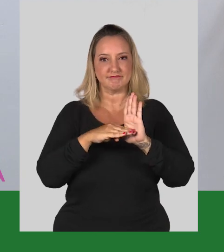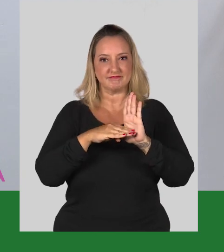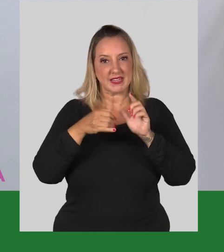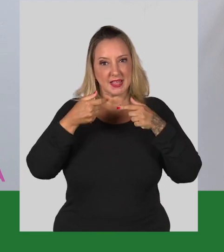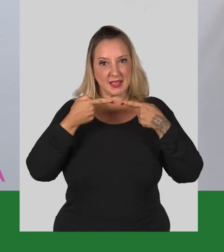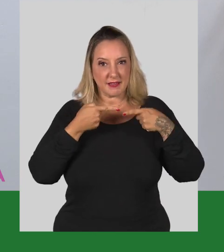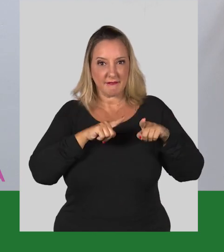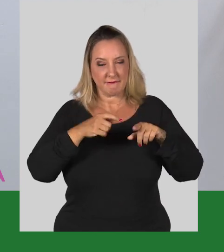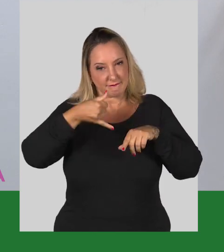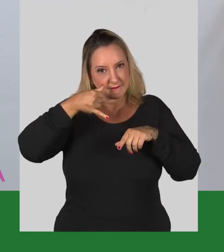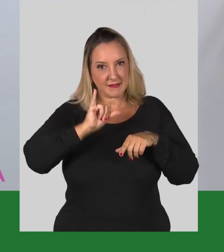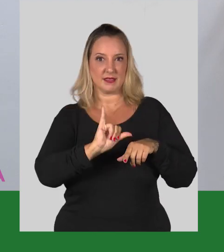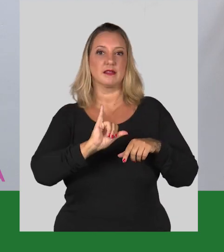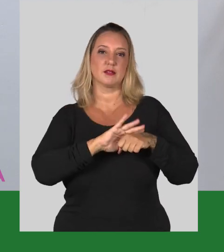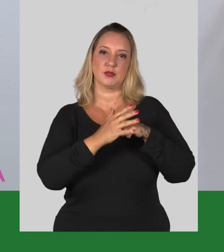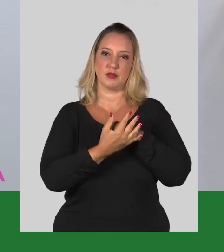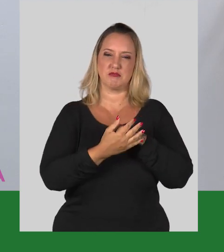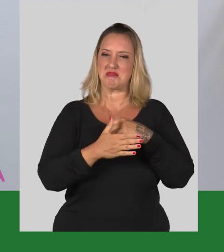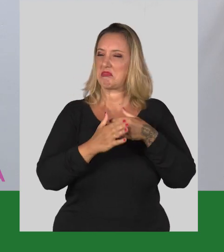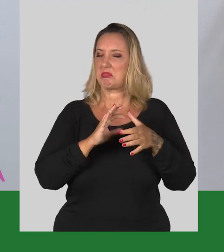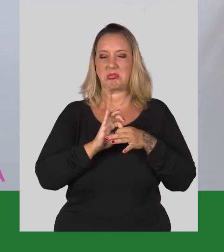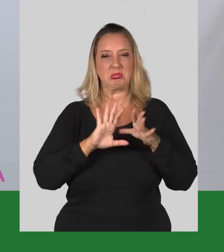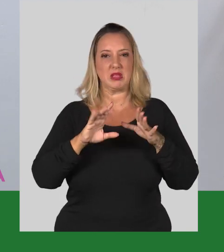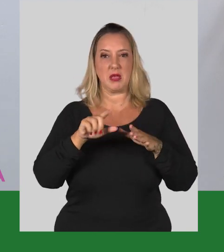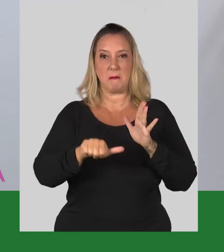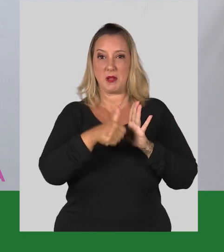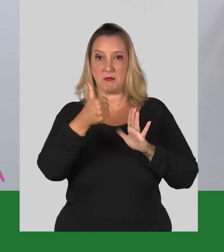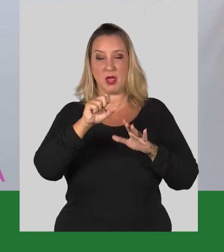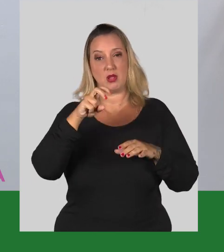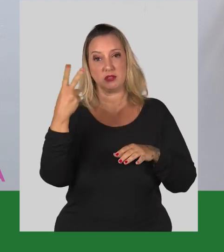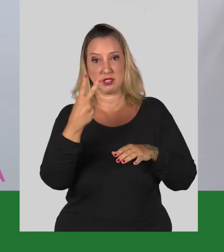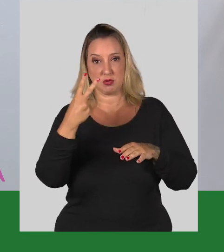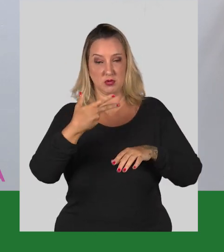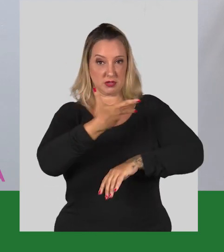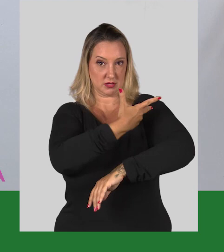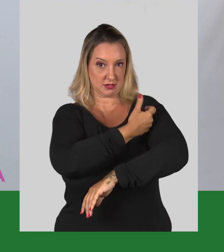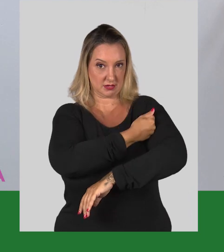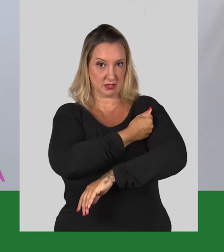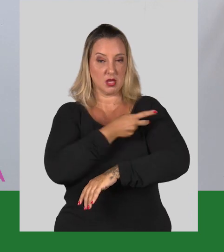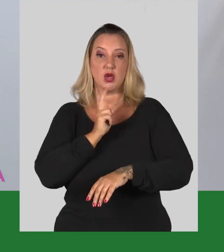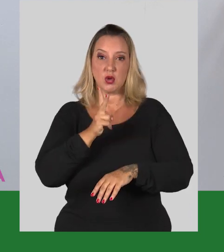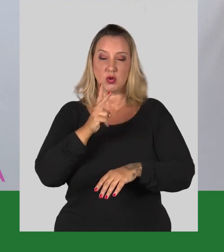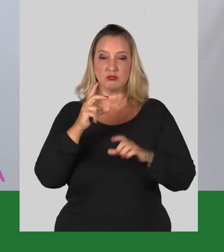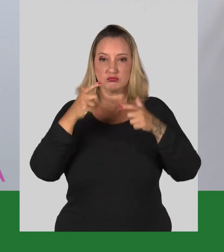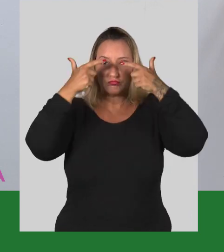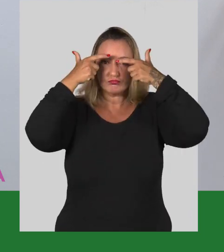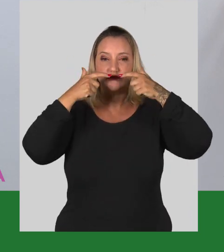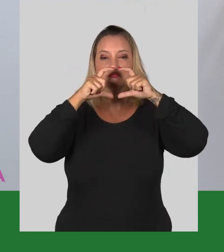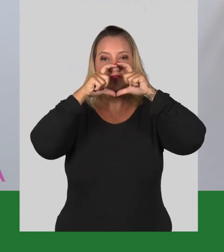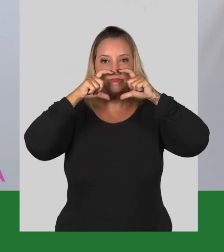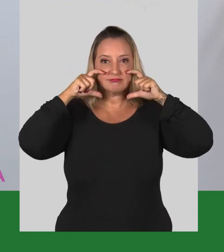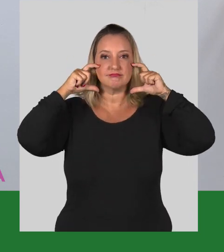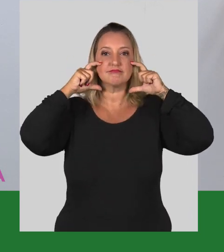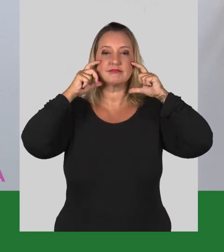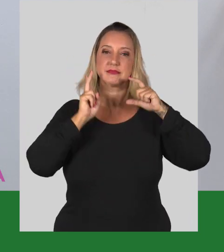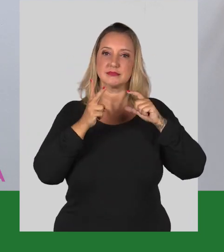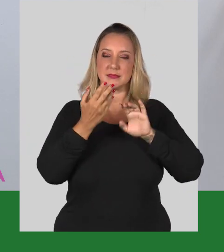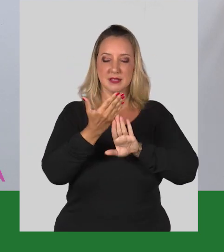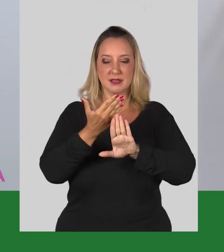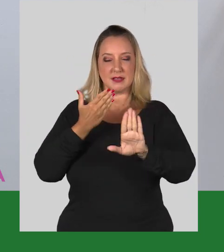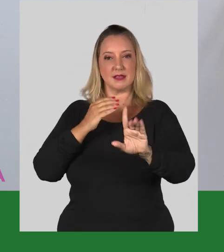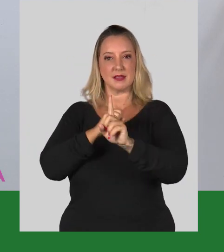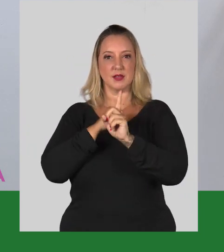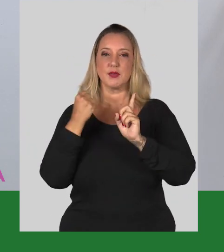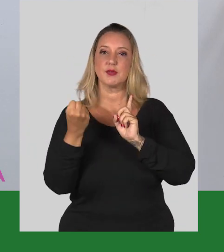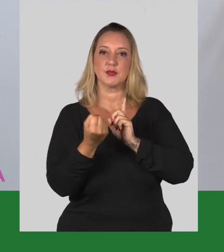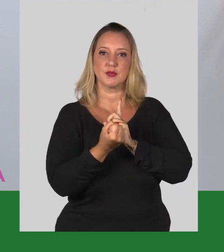prevenção, independente se tomou a primeira ou a segunda dose da vacina. Continue o uso da máscara, mantendo o